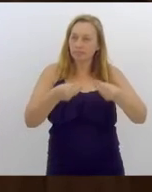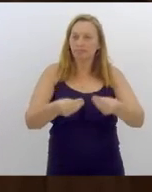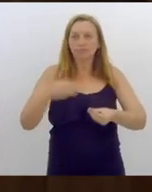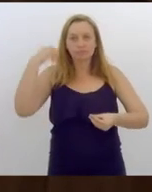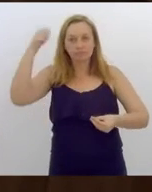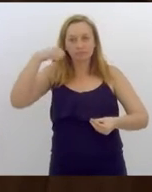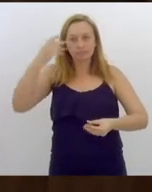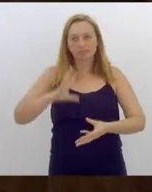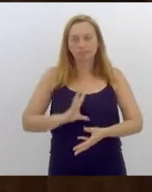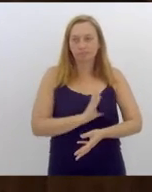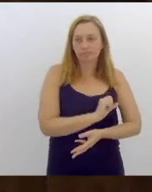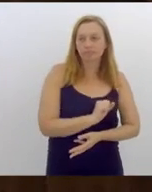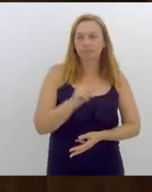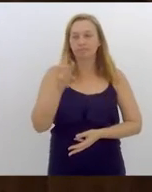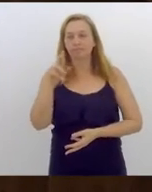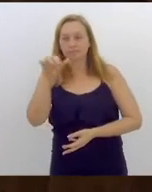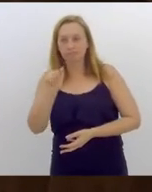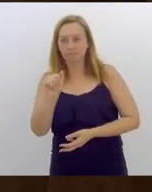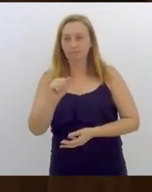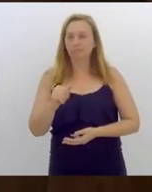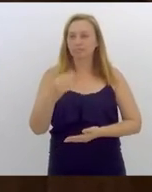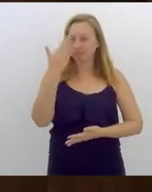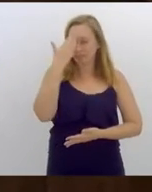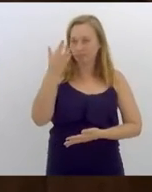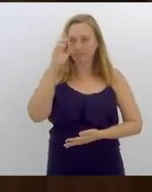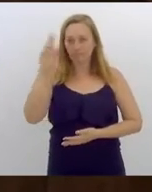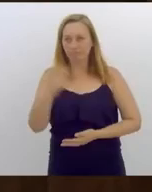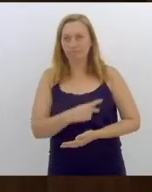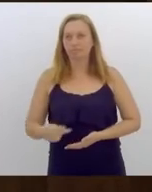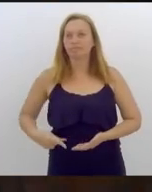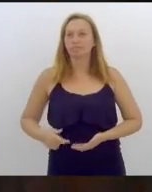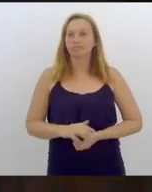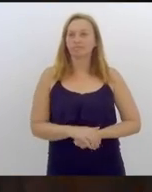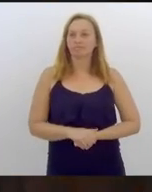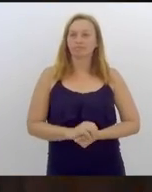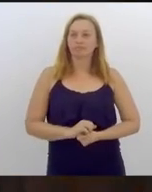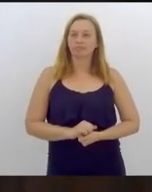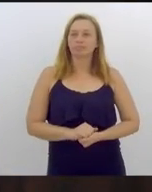querida Dandara Mariana muito obrigada a senhora presidente